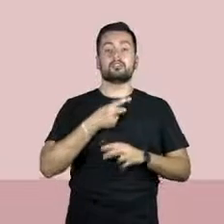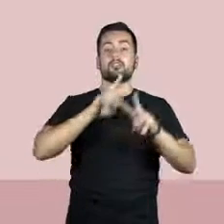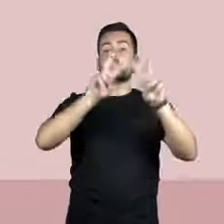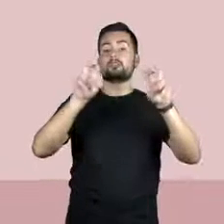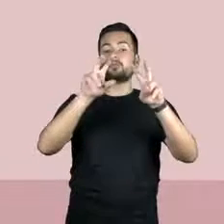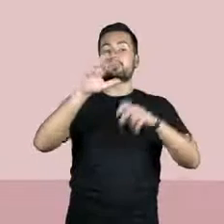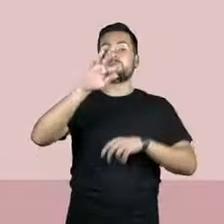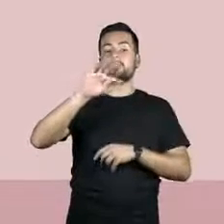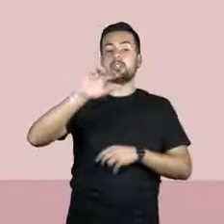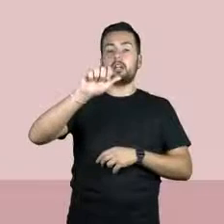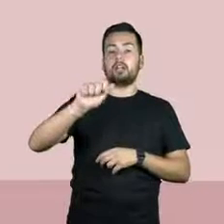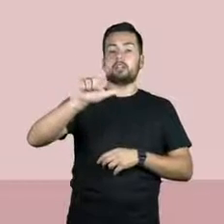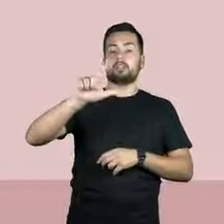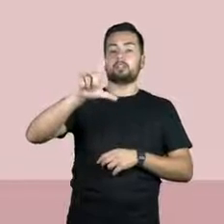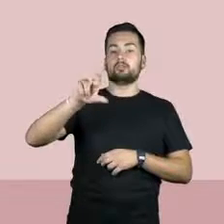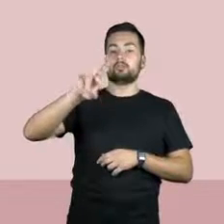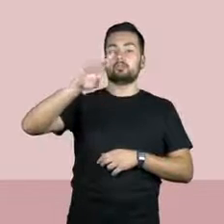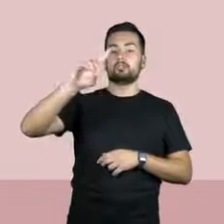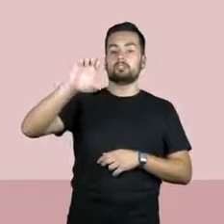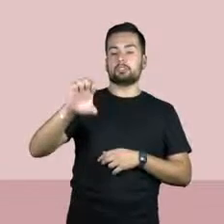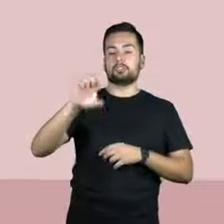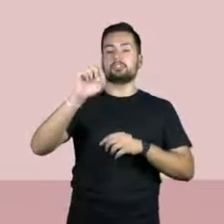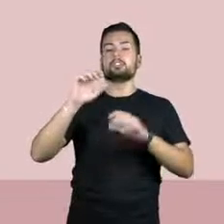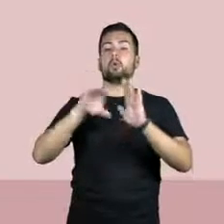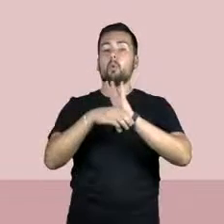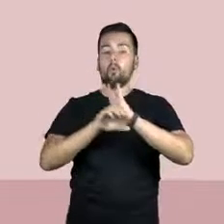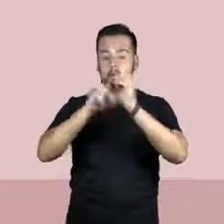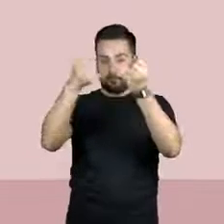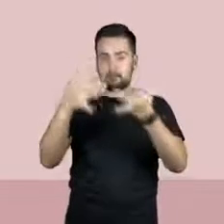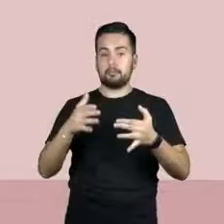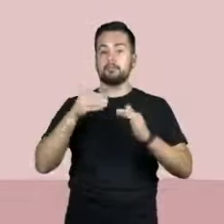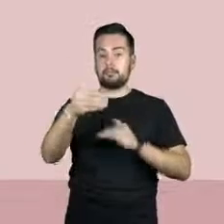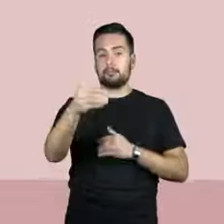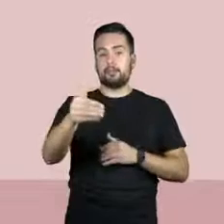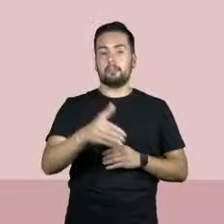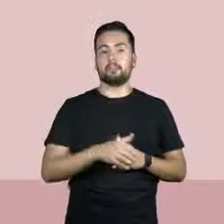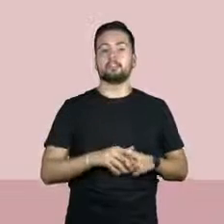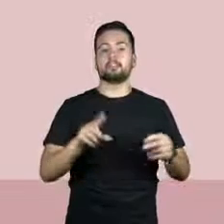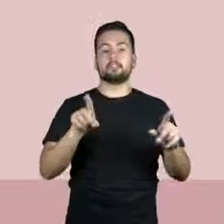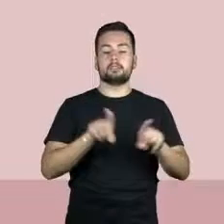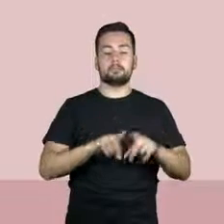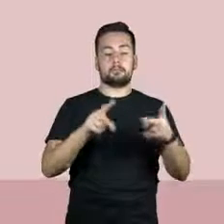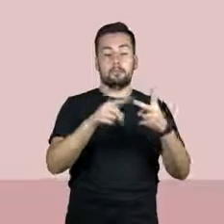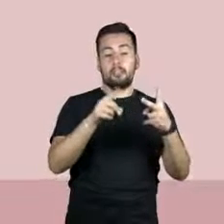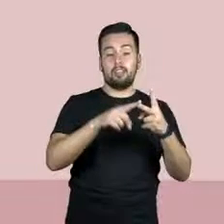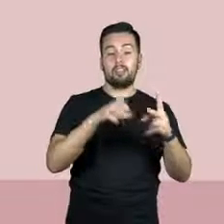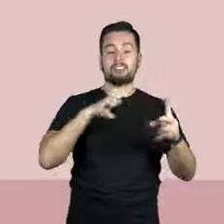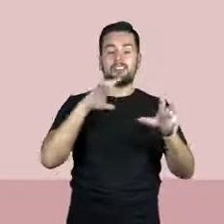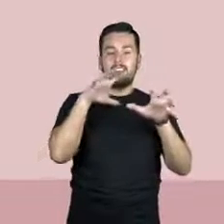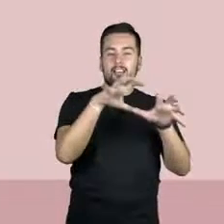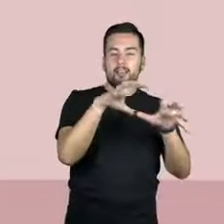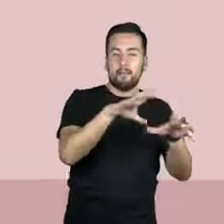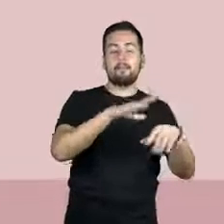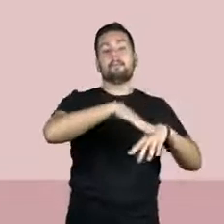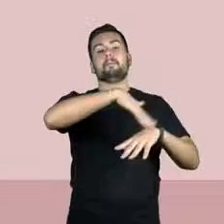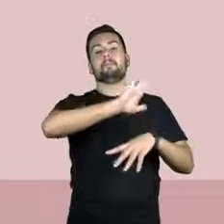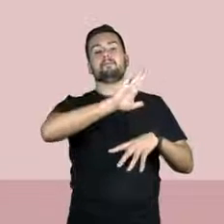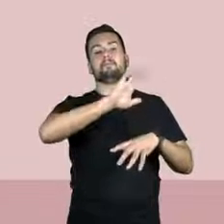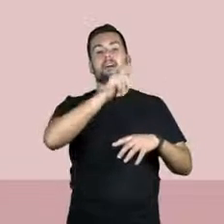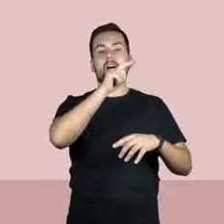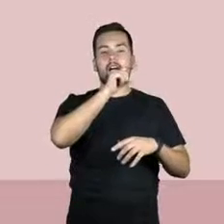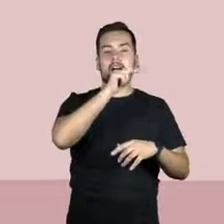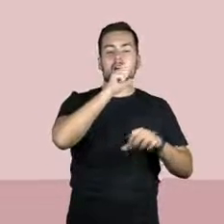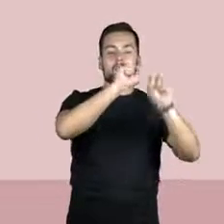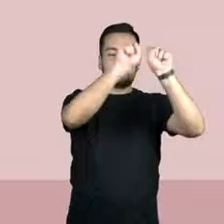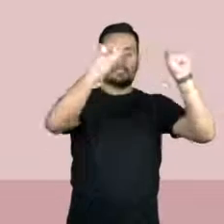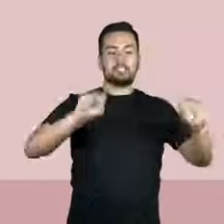inclusive, e também tende a causar maiores sobrecargas, ela acaba pesando nesse